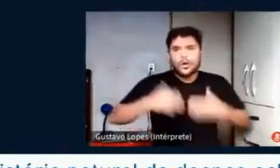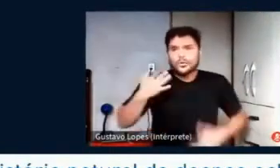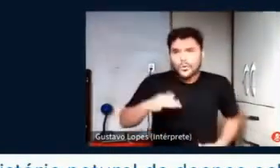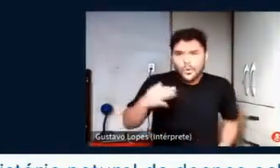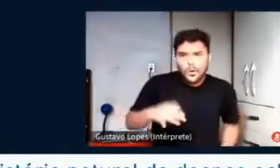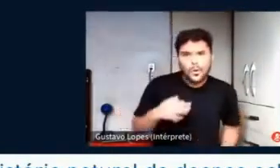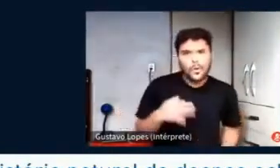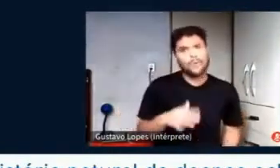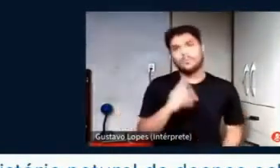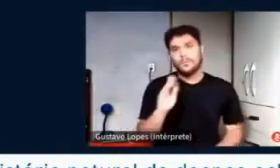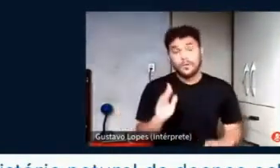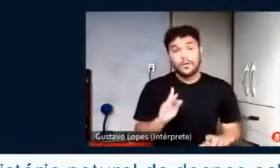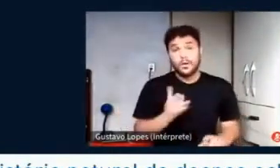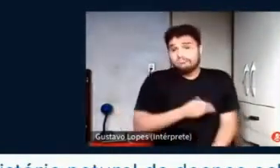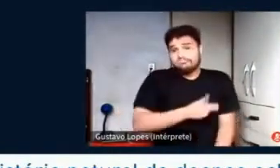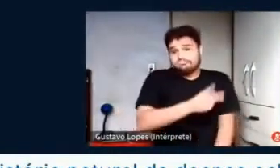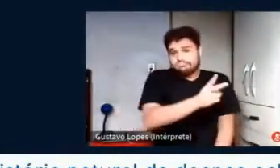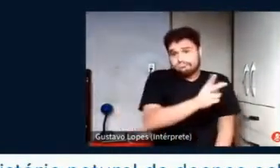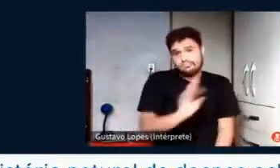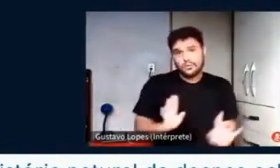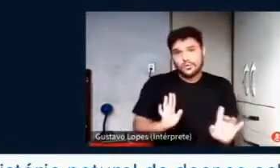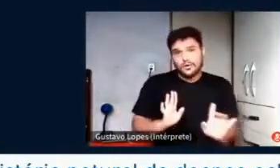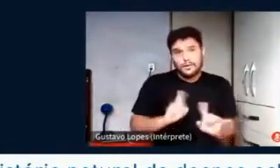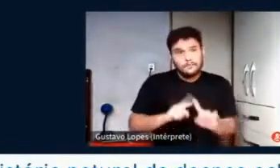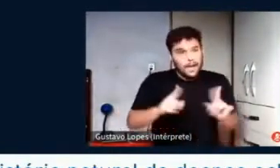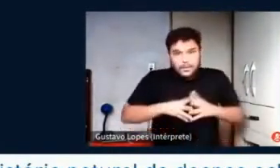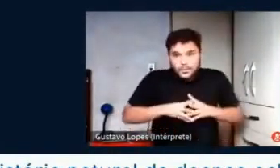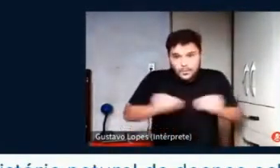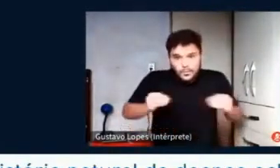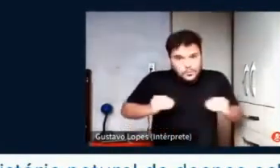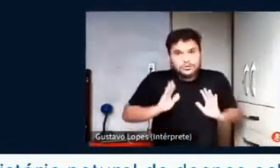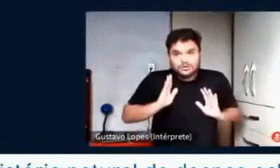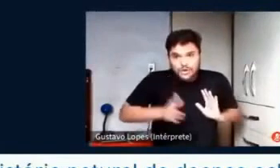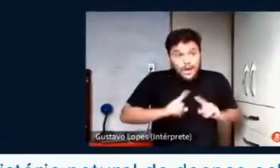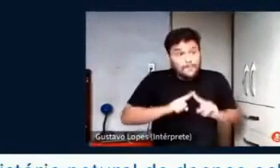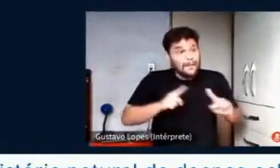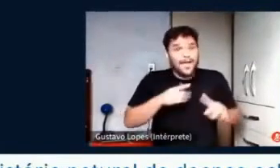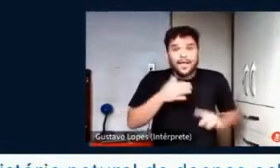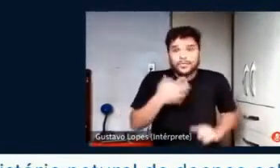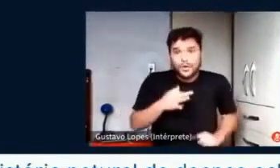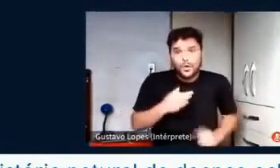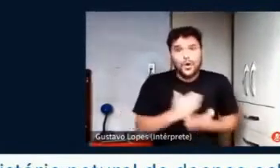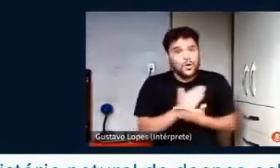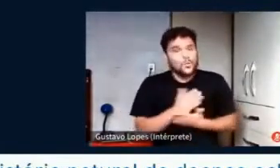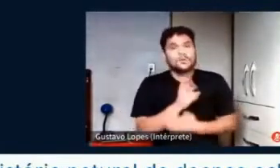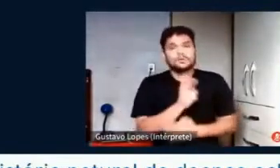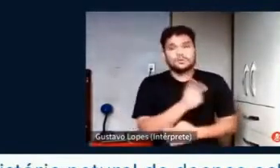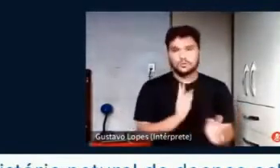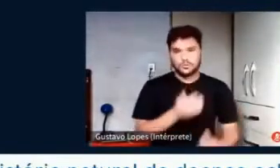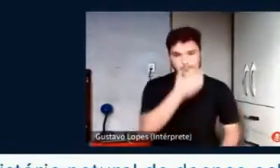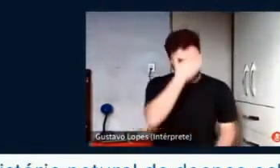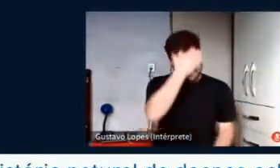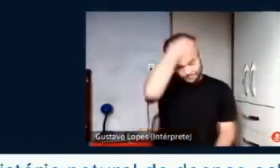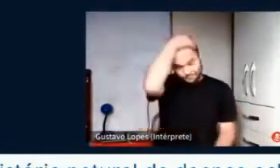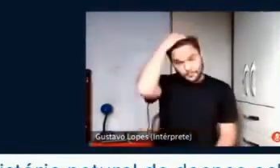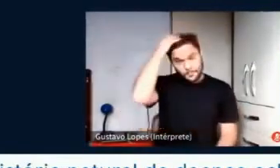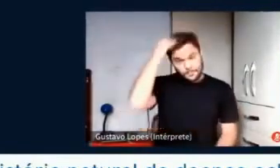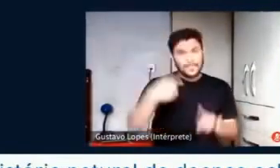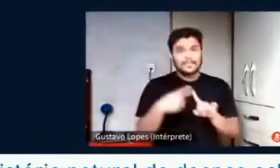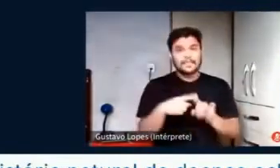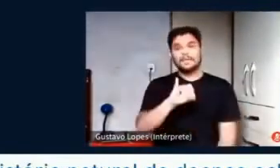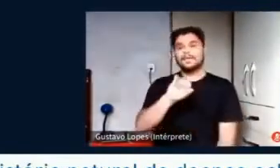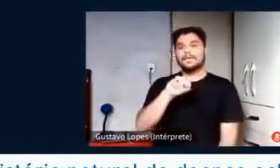depois de já ter saído ou ter curado da fase aguda da doença. A imunidade é uma outra